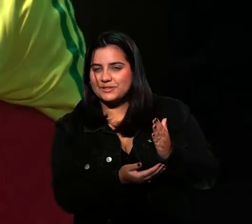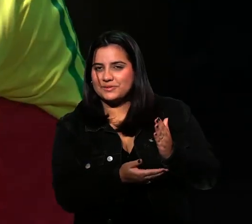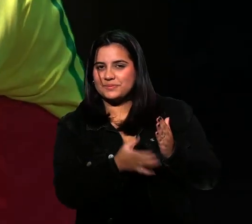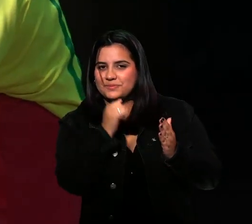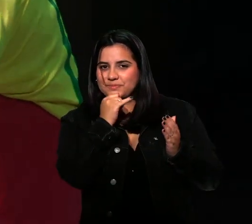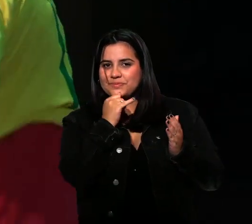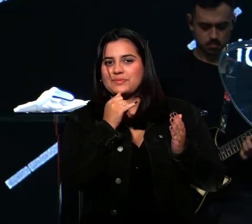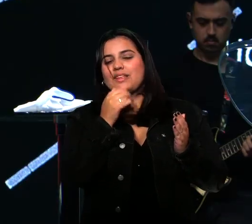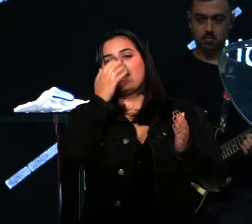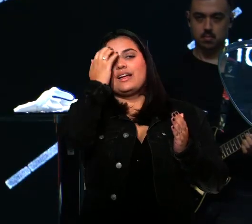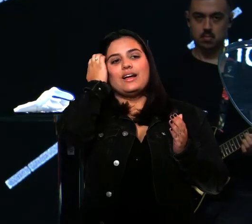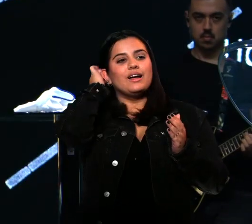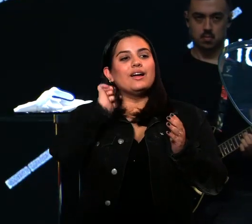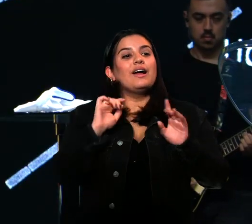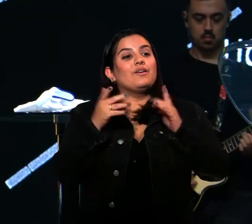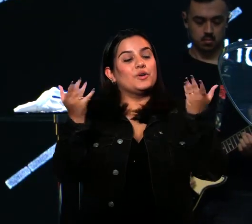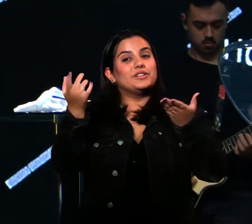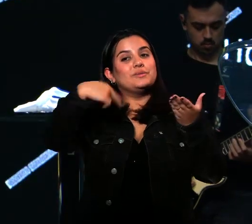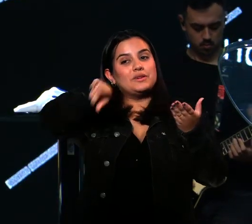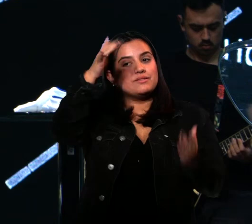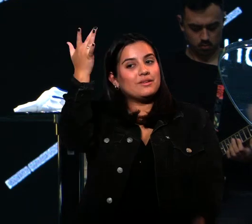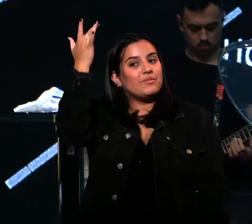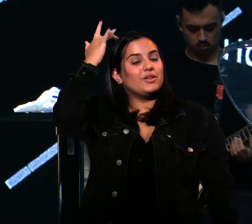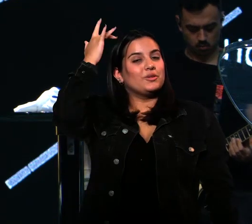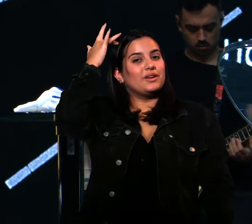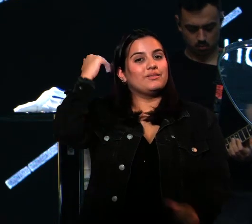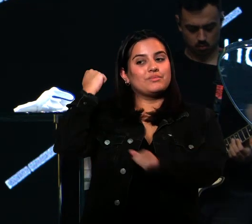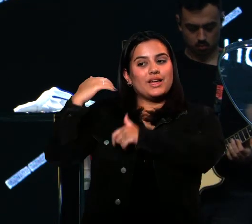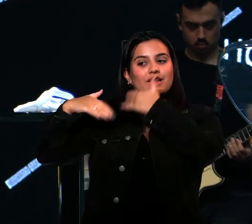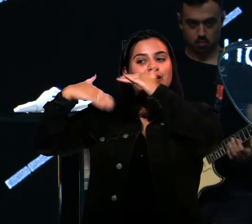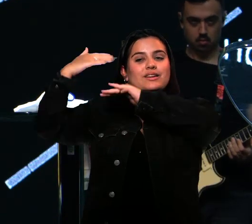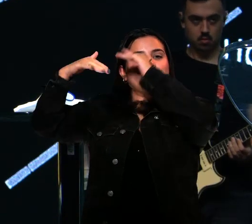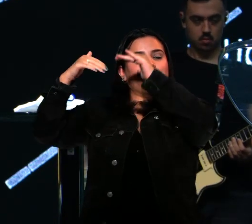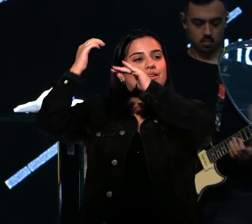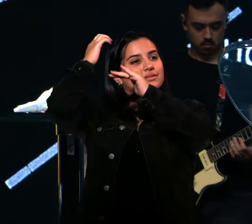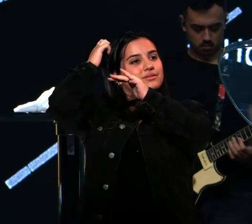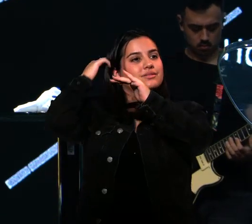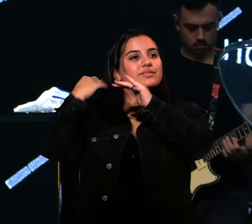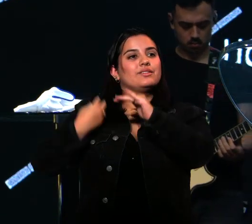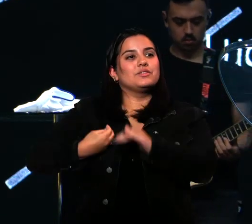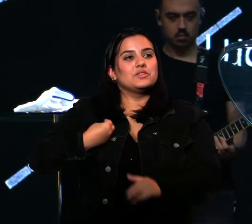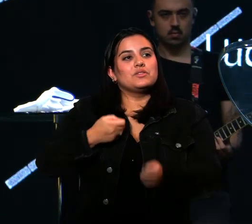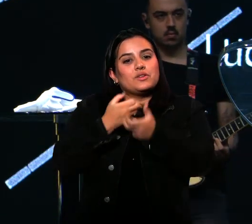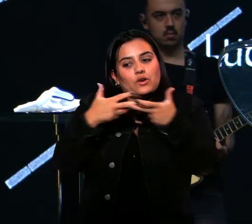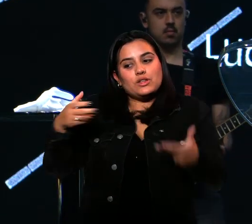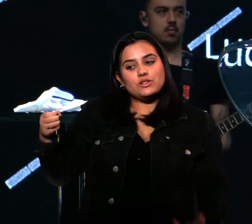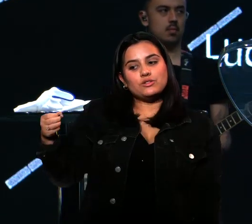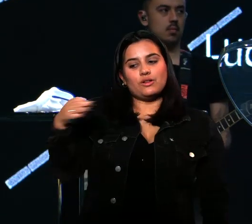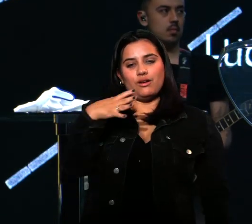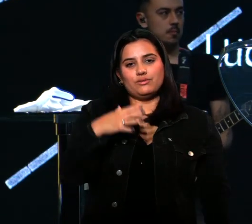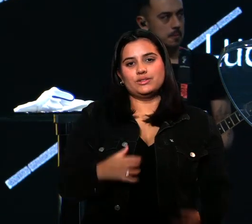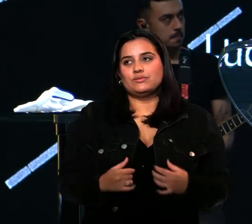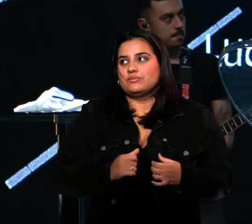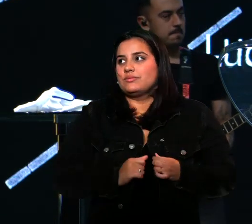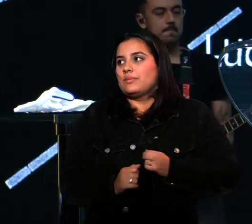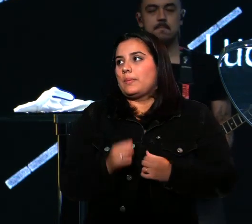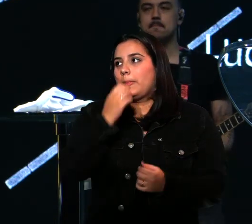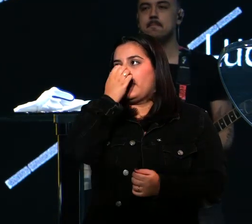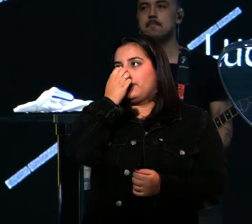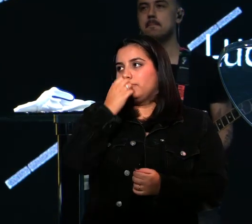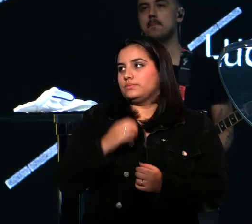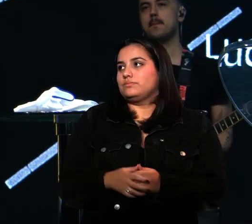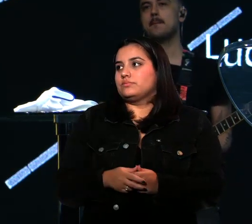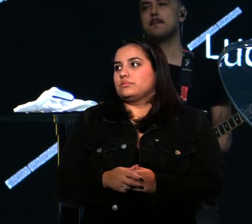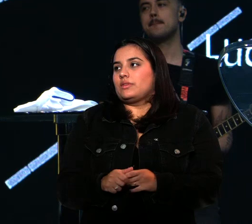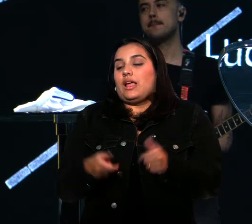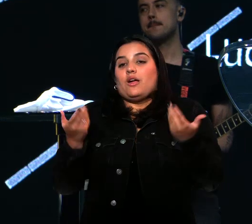Está na hora de amadurecer, gente. Crescer, desenvolver e viver coisas novas no Espírito. Agora, às